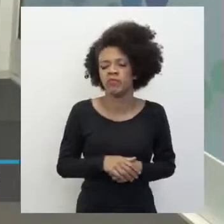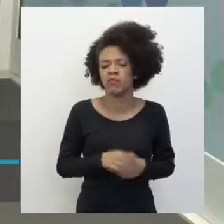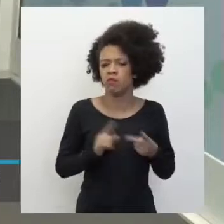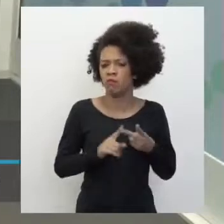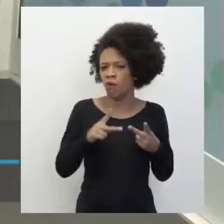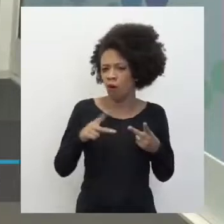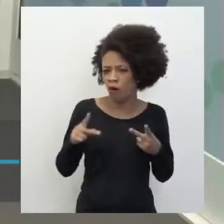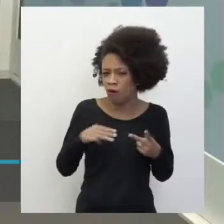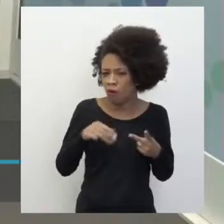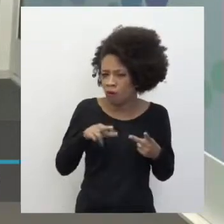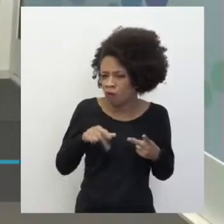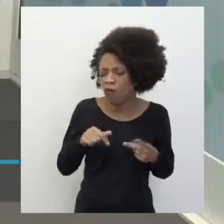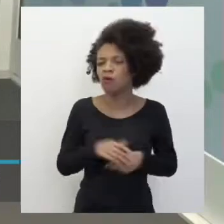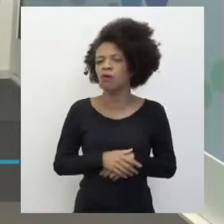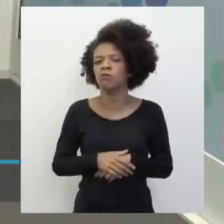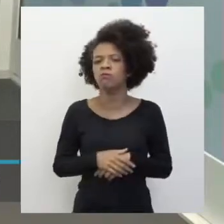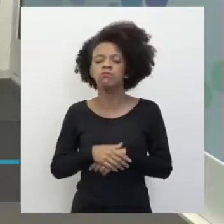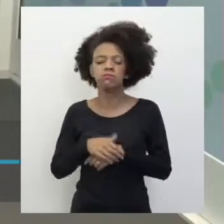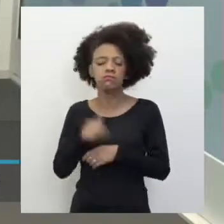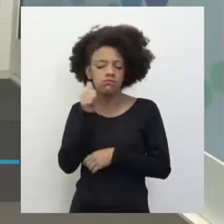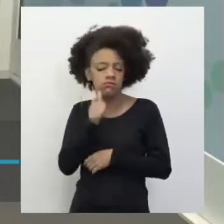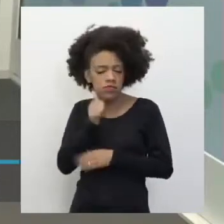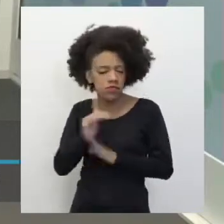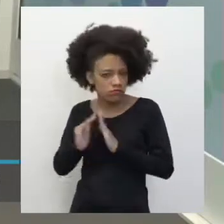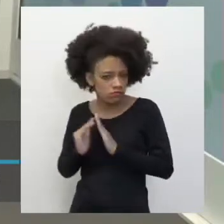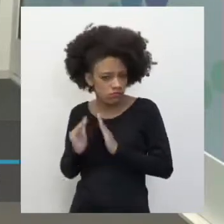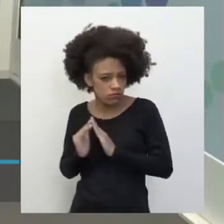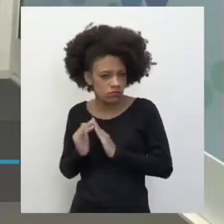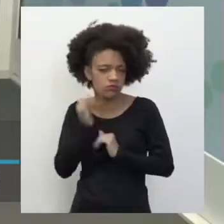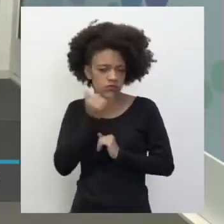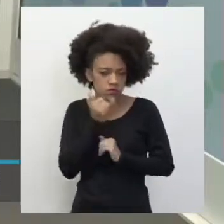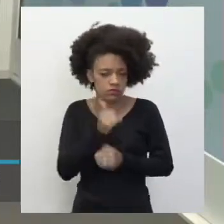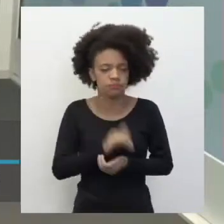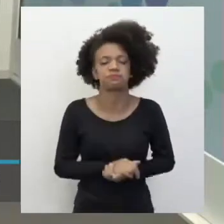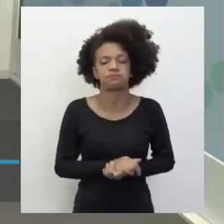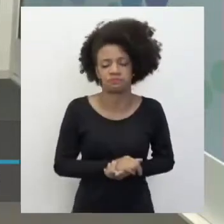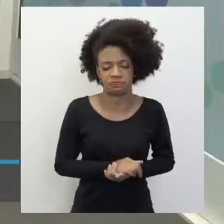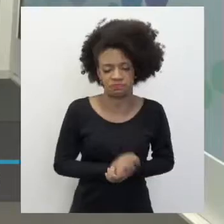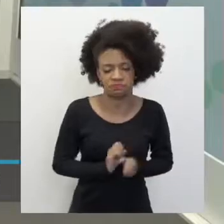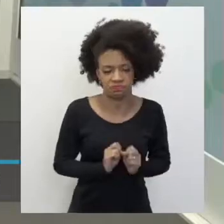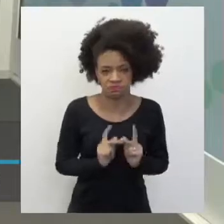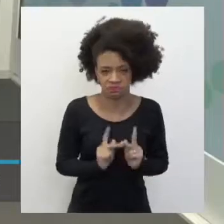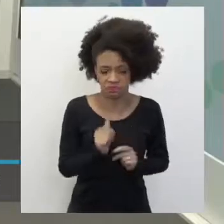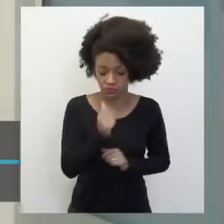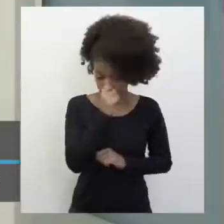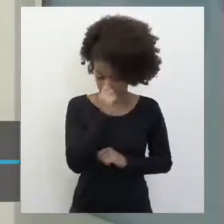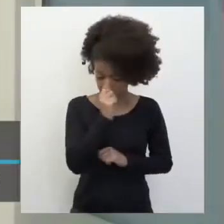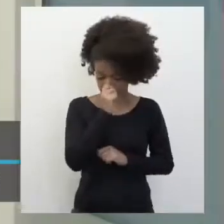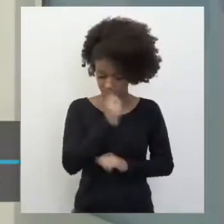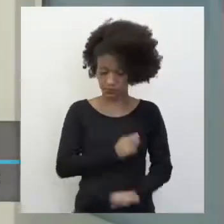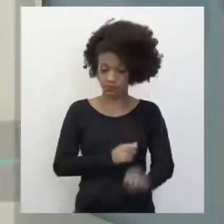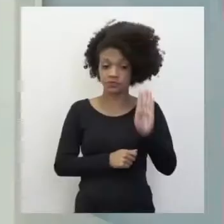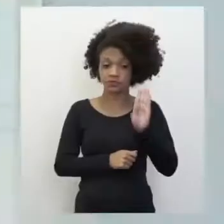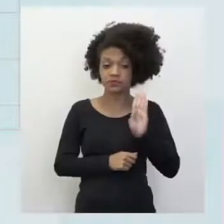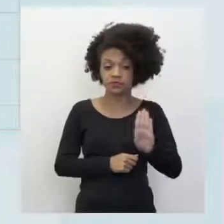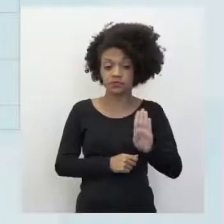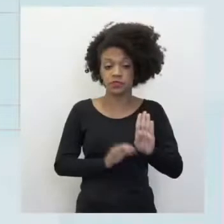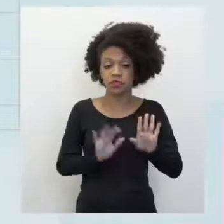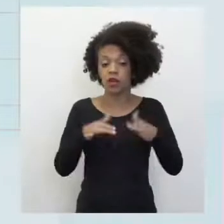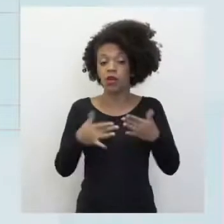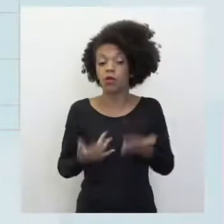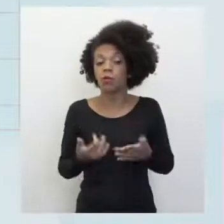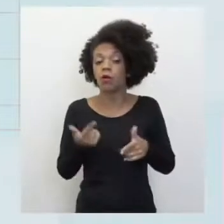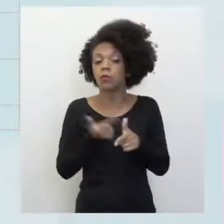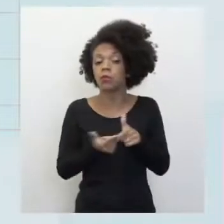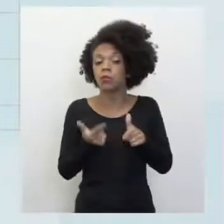uma dona de casa. De qualquer forma, quem narrava, né? Ok, narrador. A letra B. Qual é o problema que